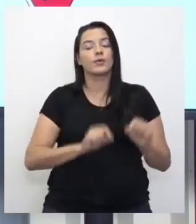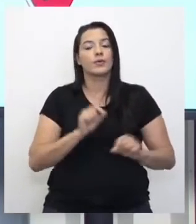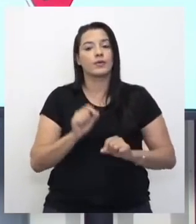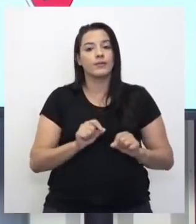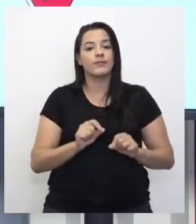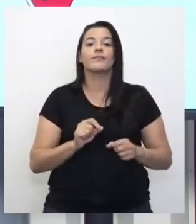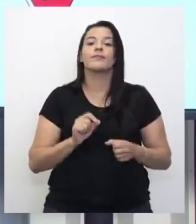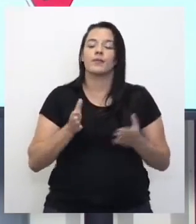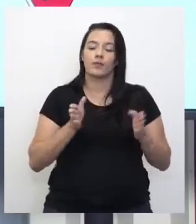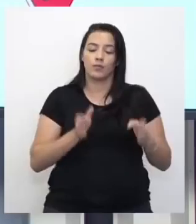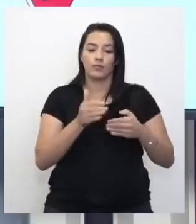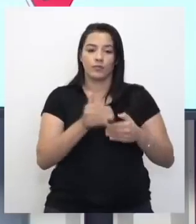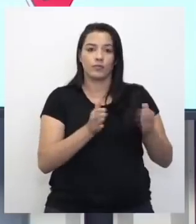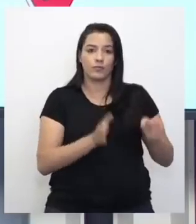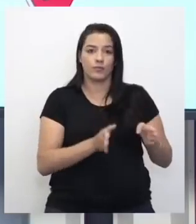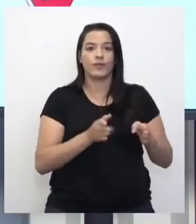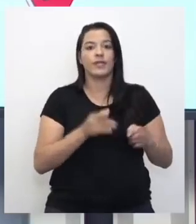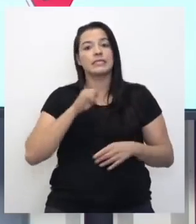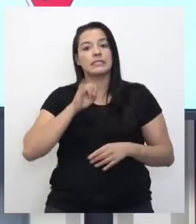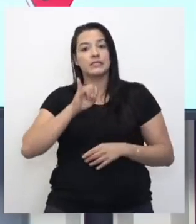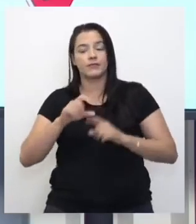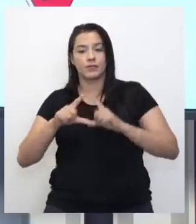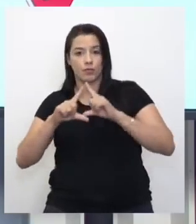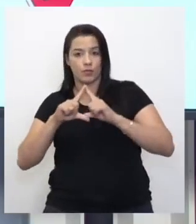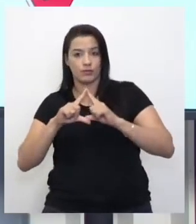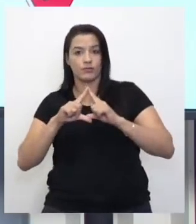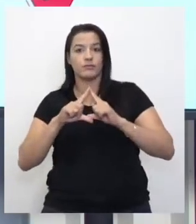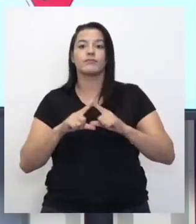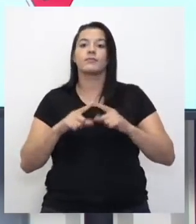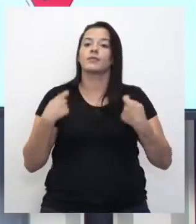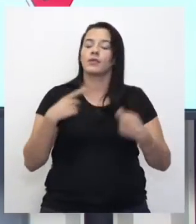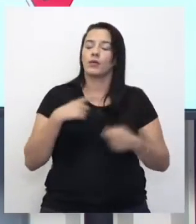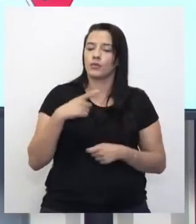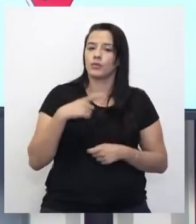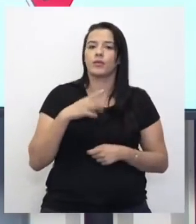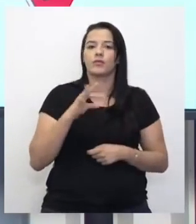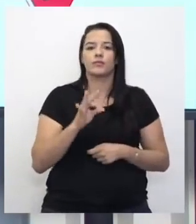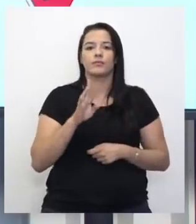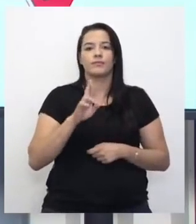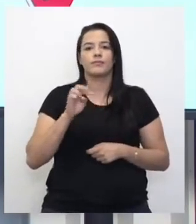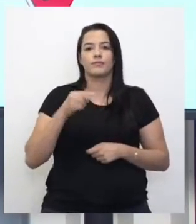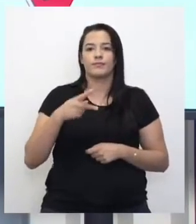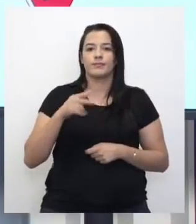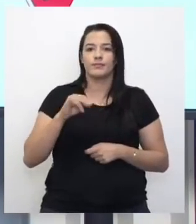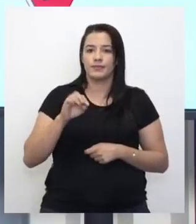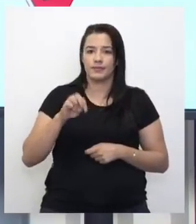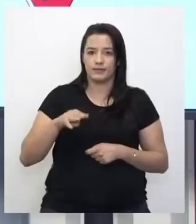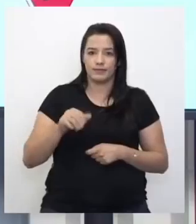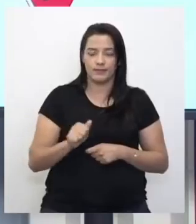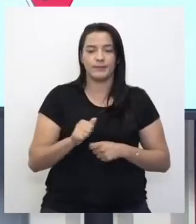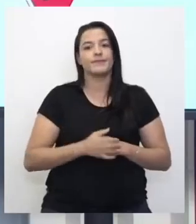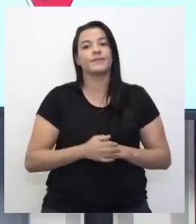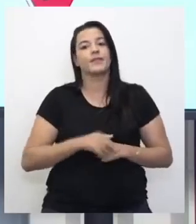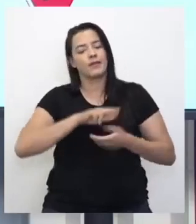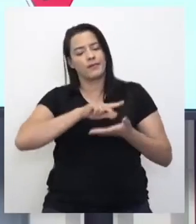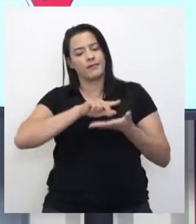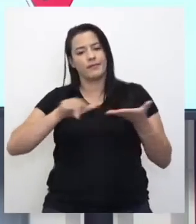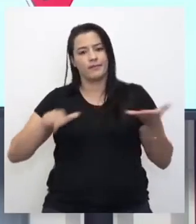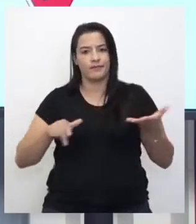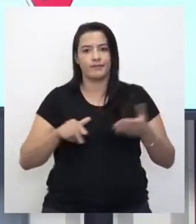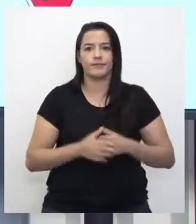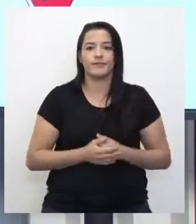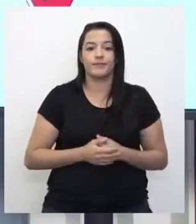quadrangular. Se eu olho e é um retângulo, então eu tenho um prisma de base retangular. E assim por